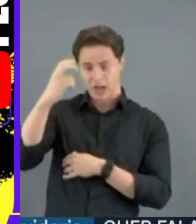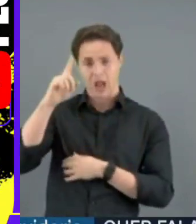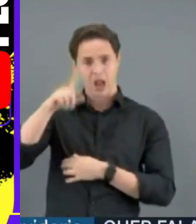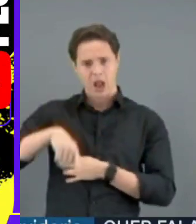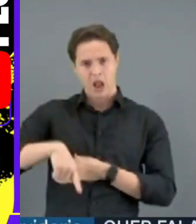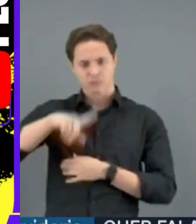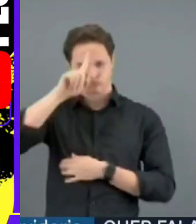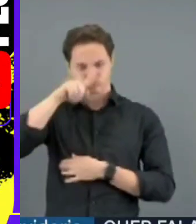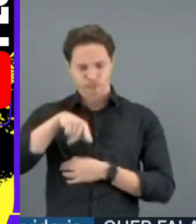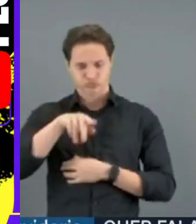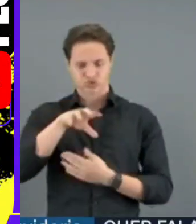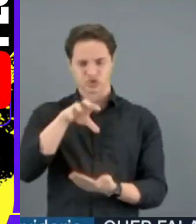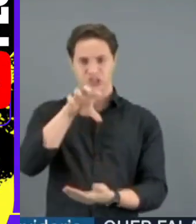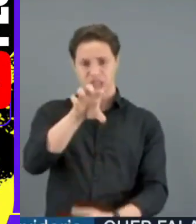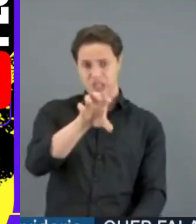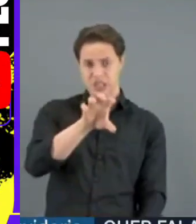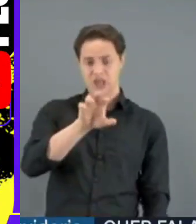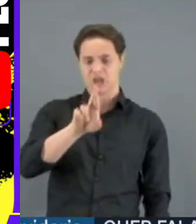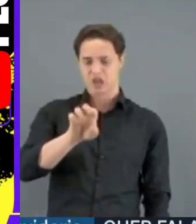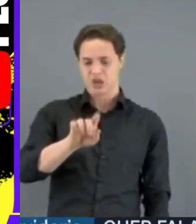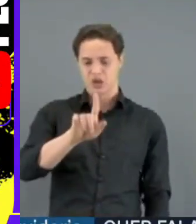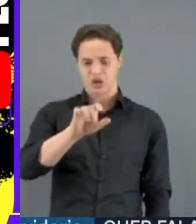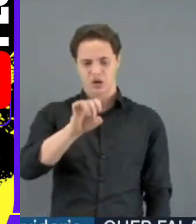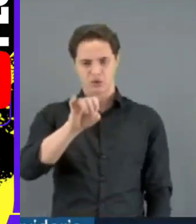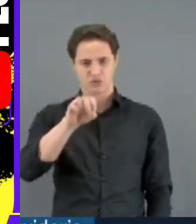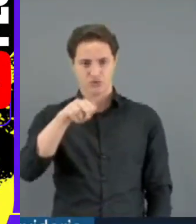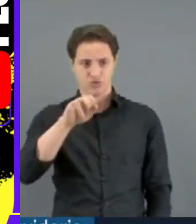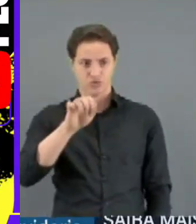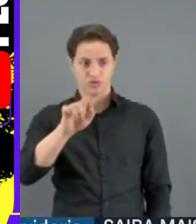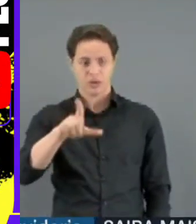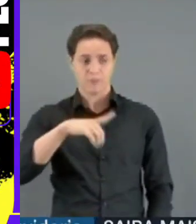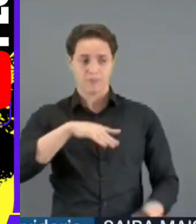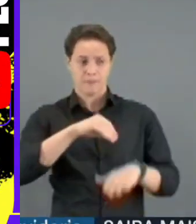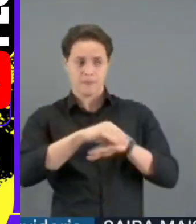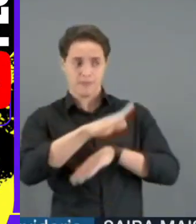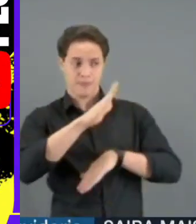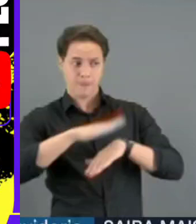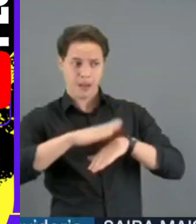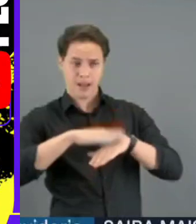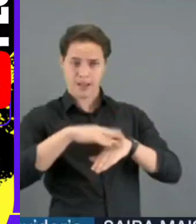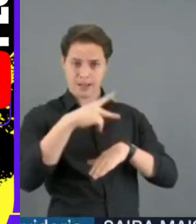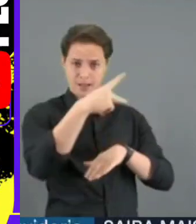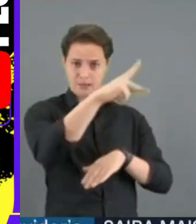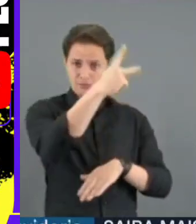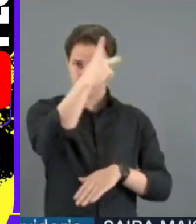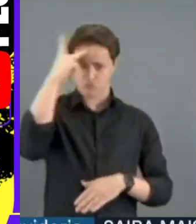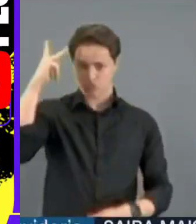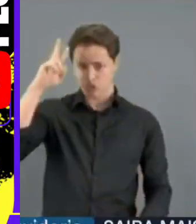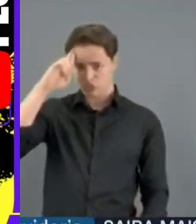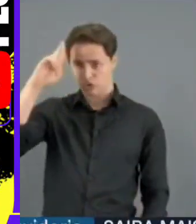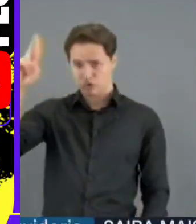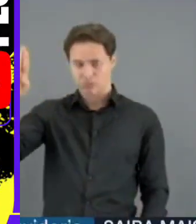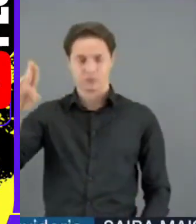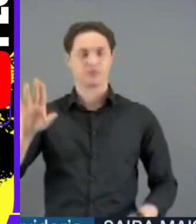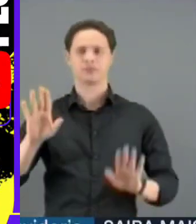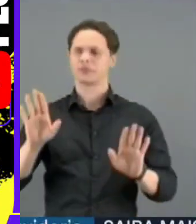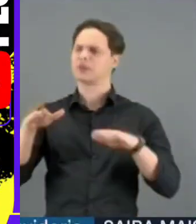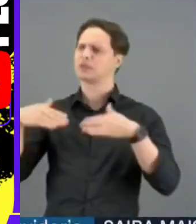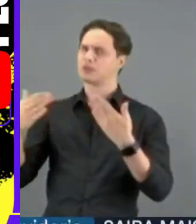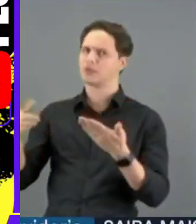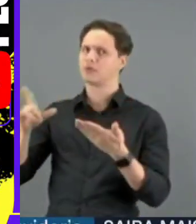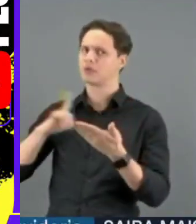comando regional, ele só repassa ao chefe do departamento, do chefe do comando. Coronel, então houve uma